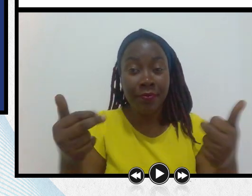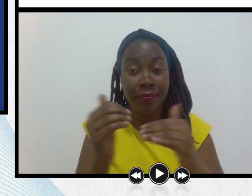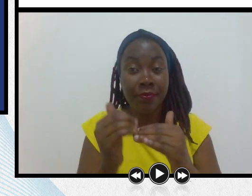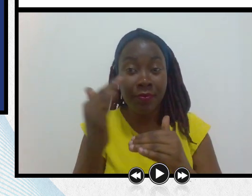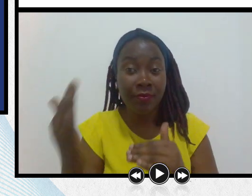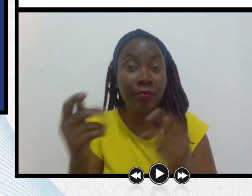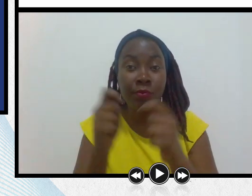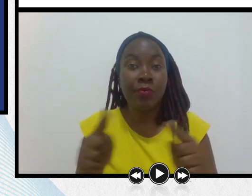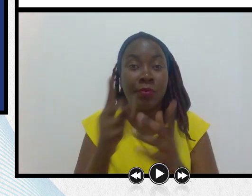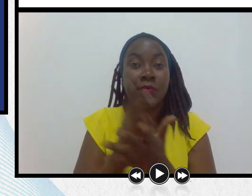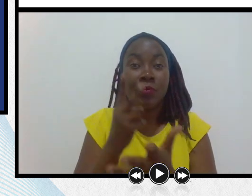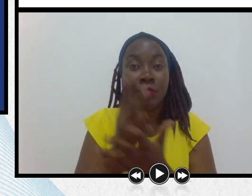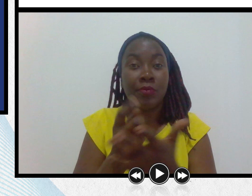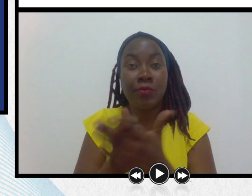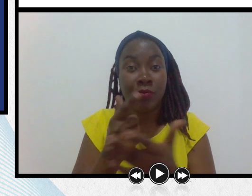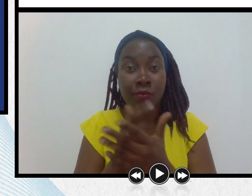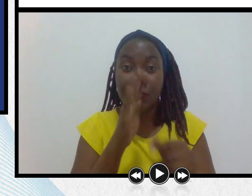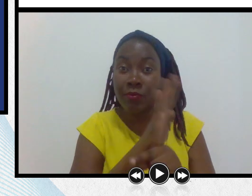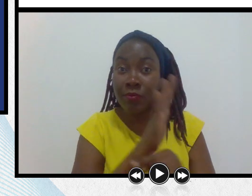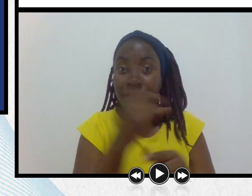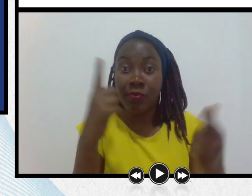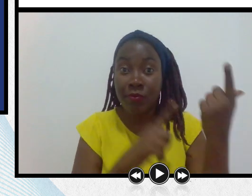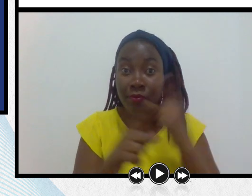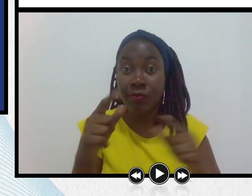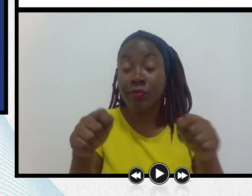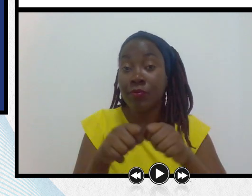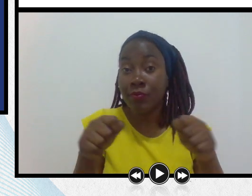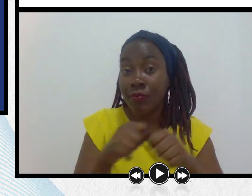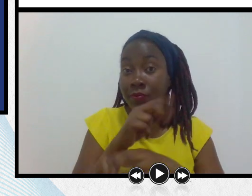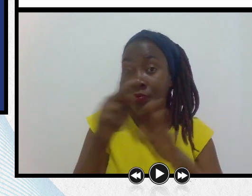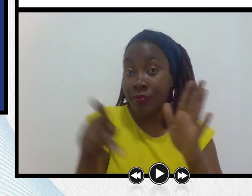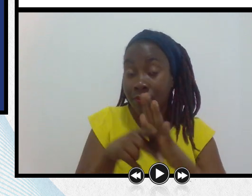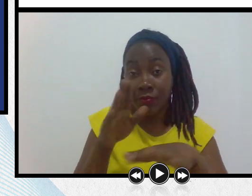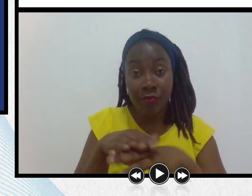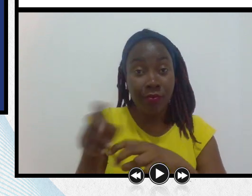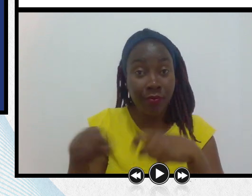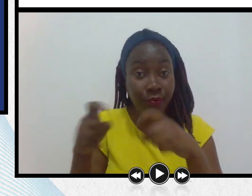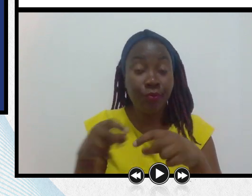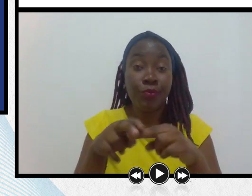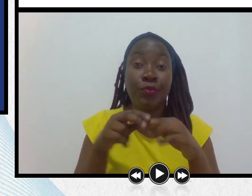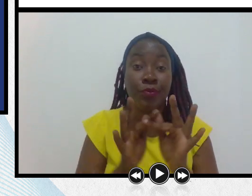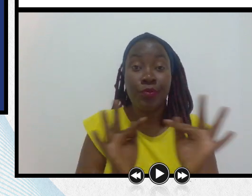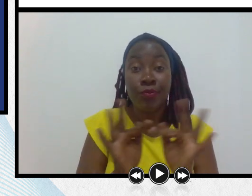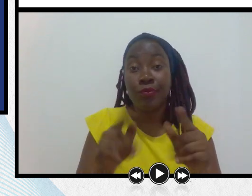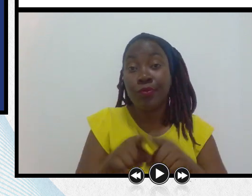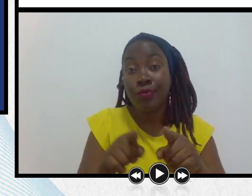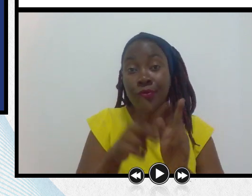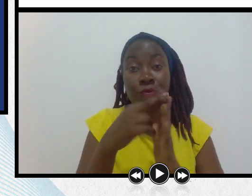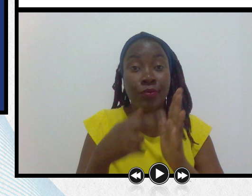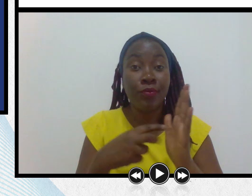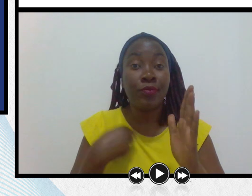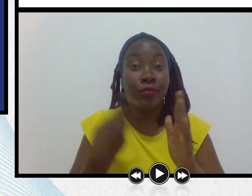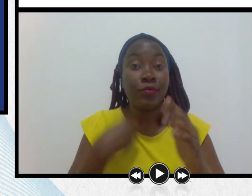comprando muita coisa sempre para fazer funcionar, fácil apropriação pelo agricultor, pela simplicidade e também por os critérios que a